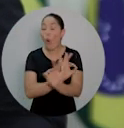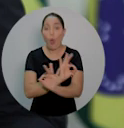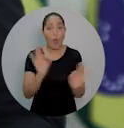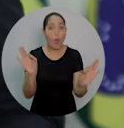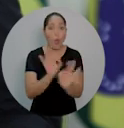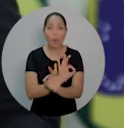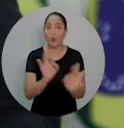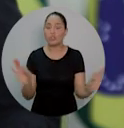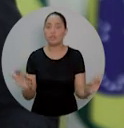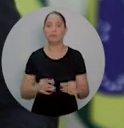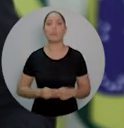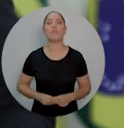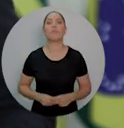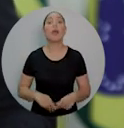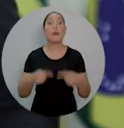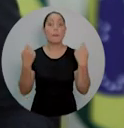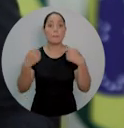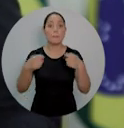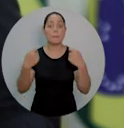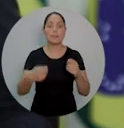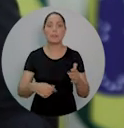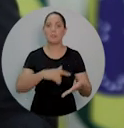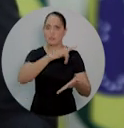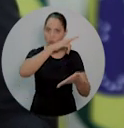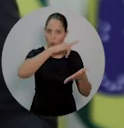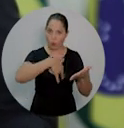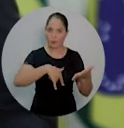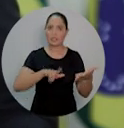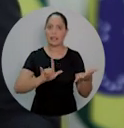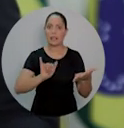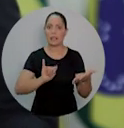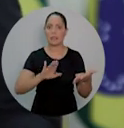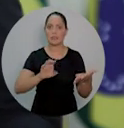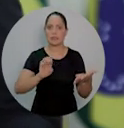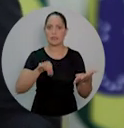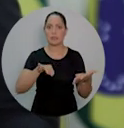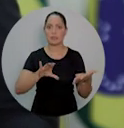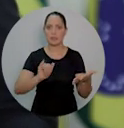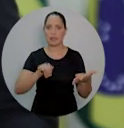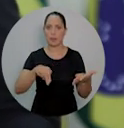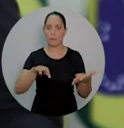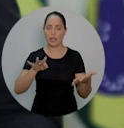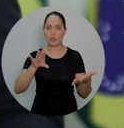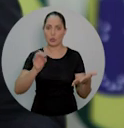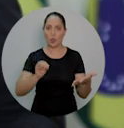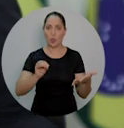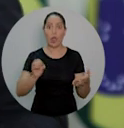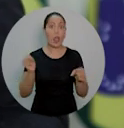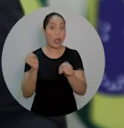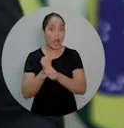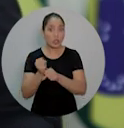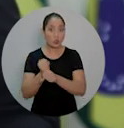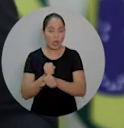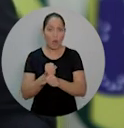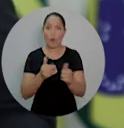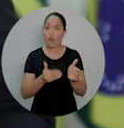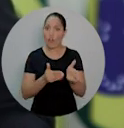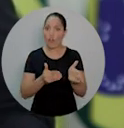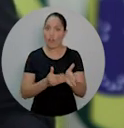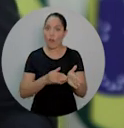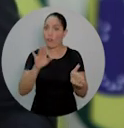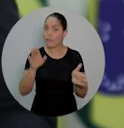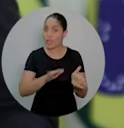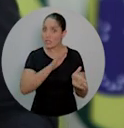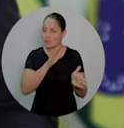pergunta. O certificado de licenciamento tem vencimento anual, isto é, todos os anos os proprietários de veículos